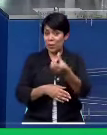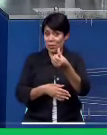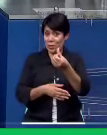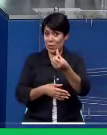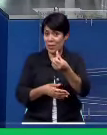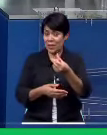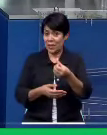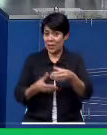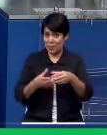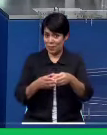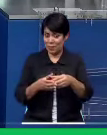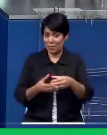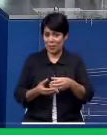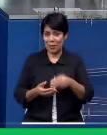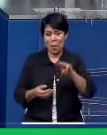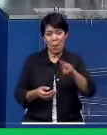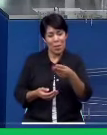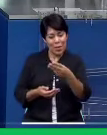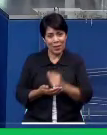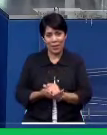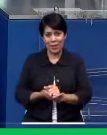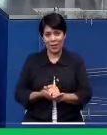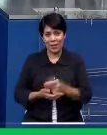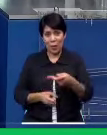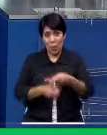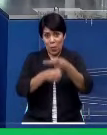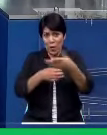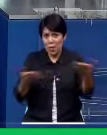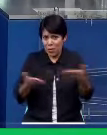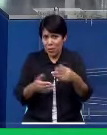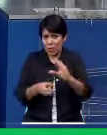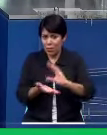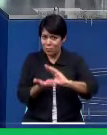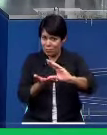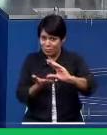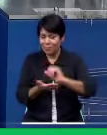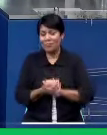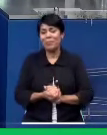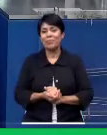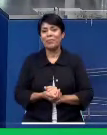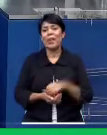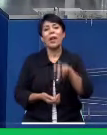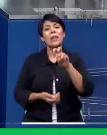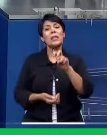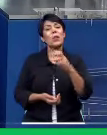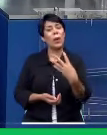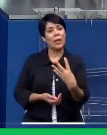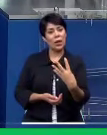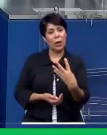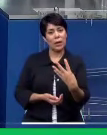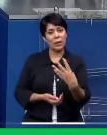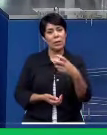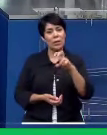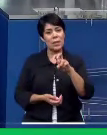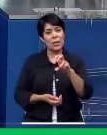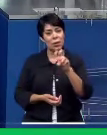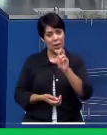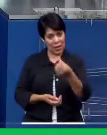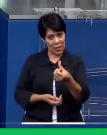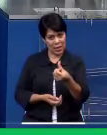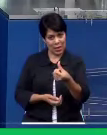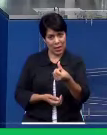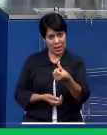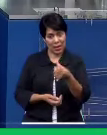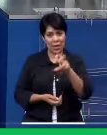6 números milionários. Será que esse prêmio saiu? Vamos conferir. 54,